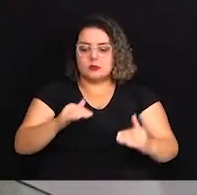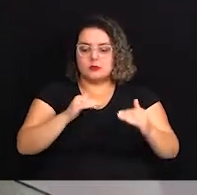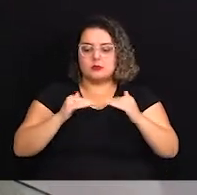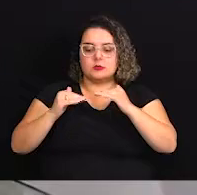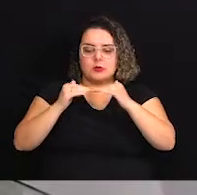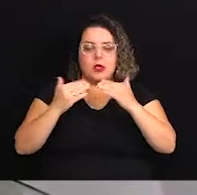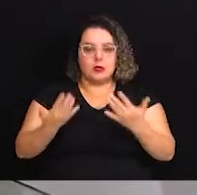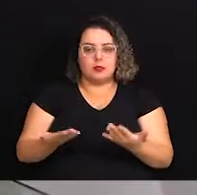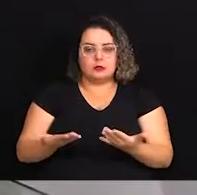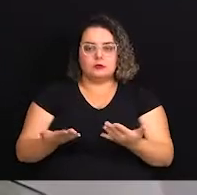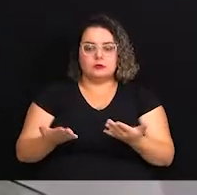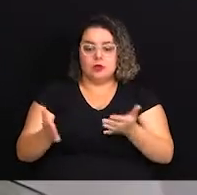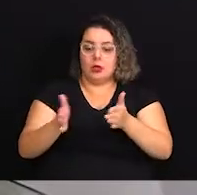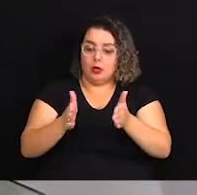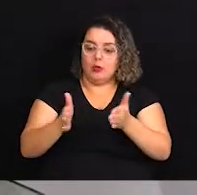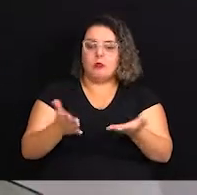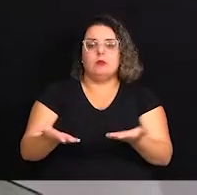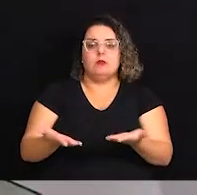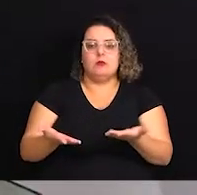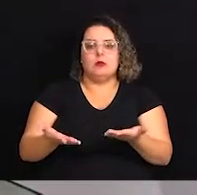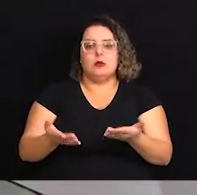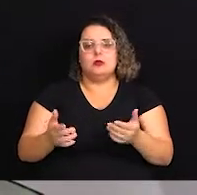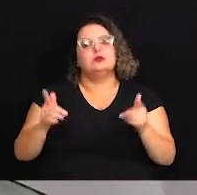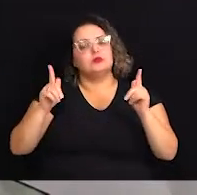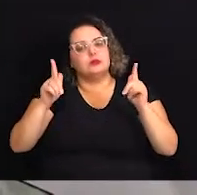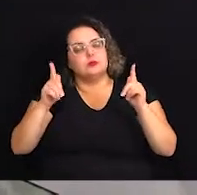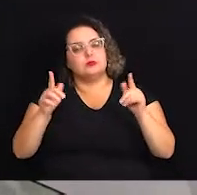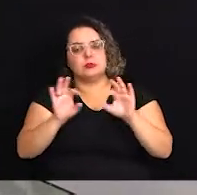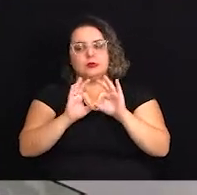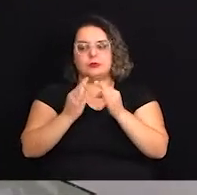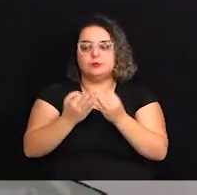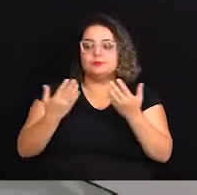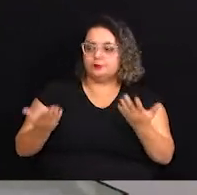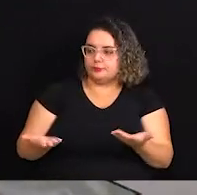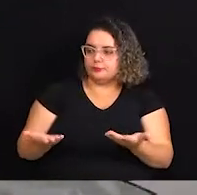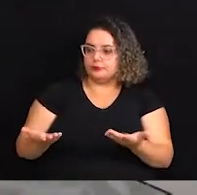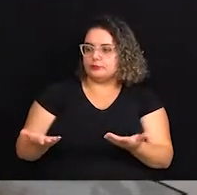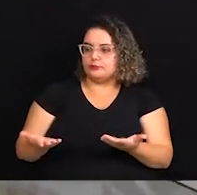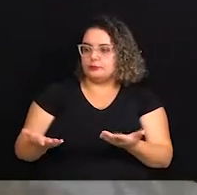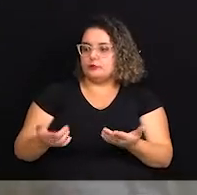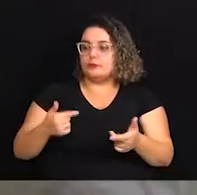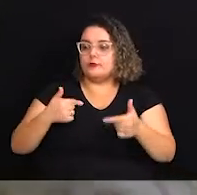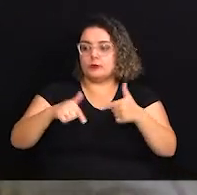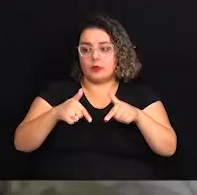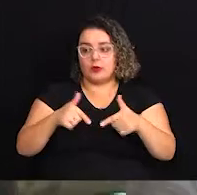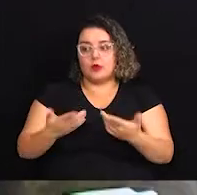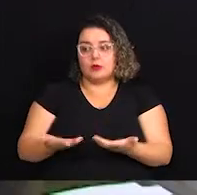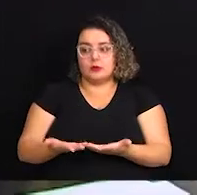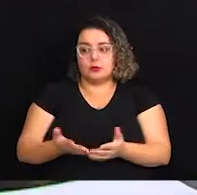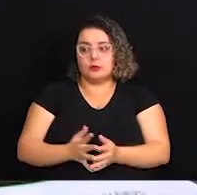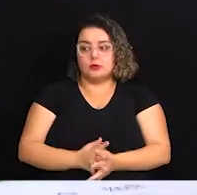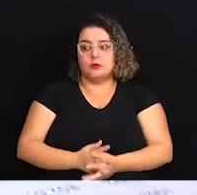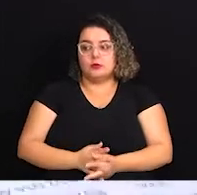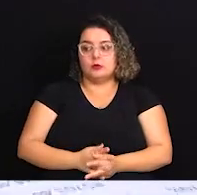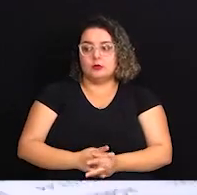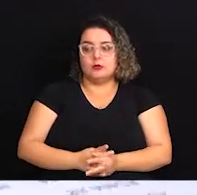equilíbrio e um momento de descontração familiar. E aqui a gente trabalhou com